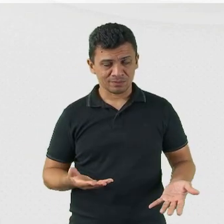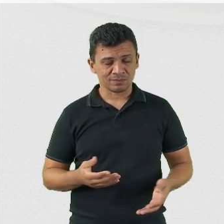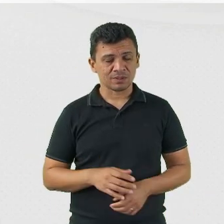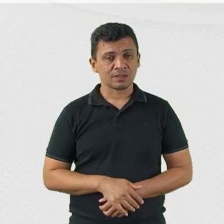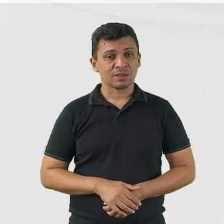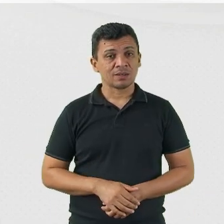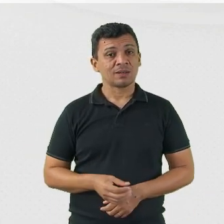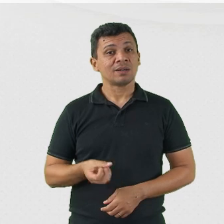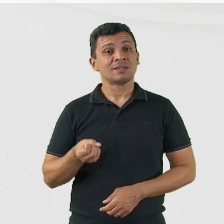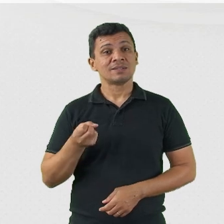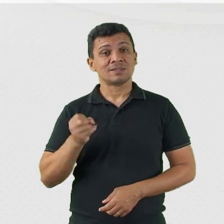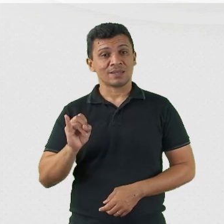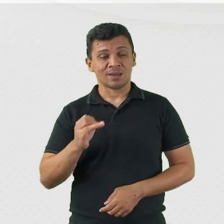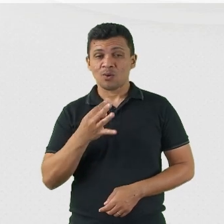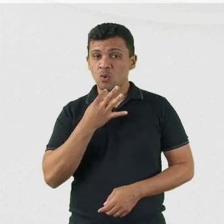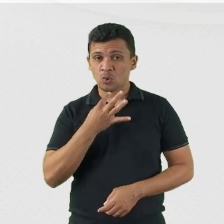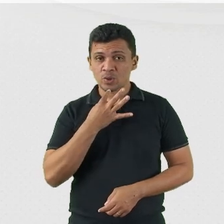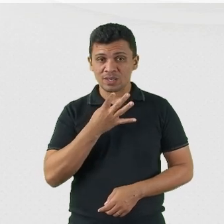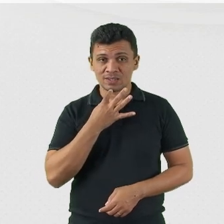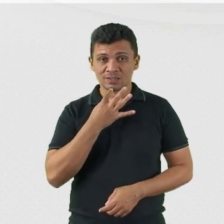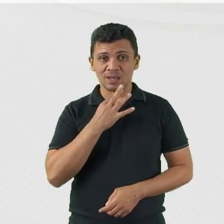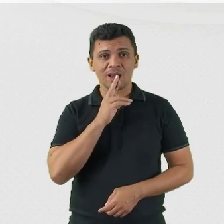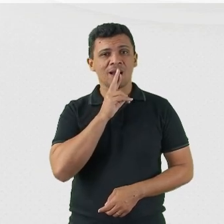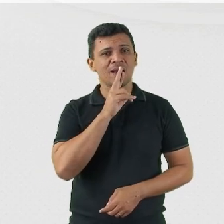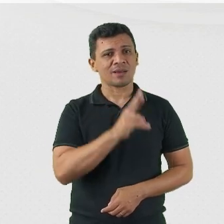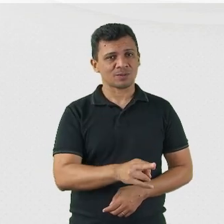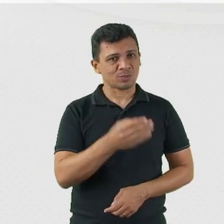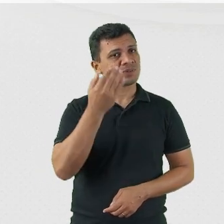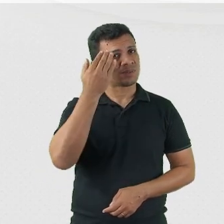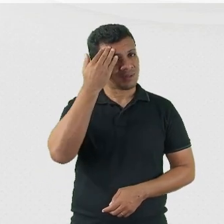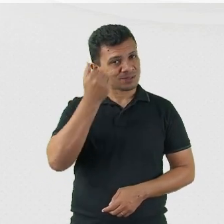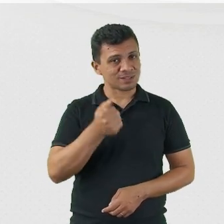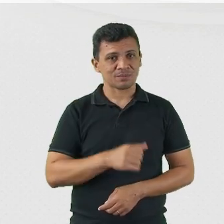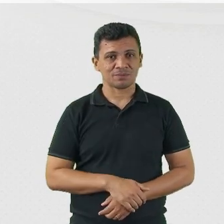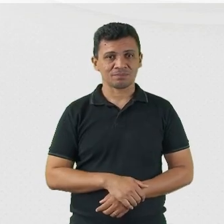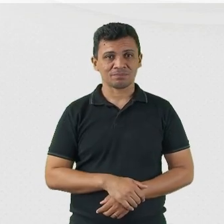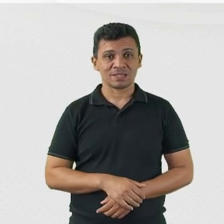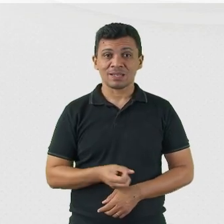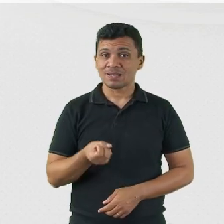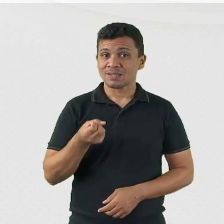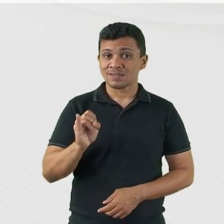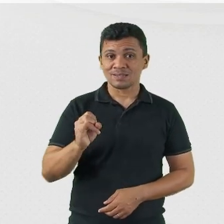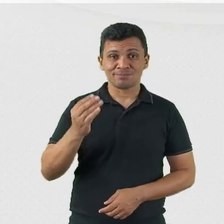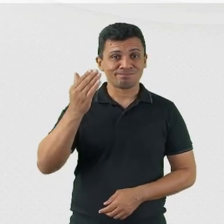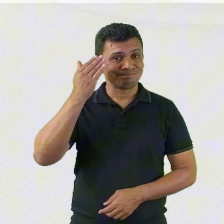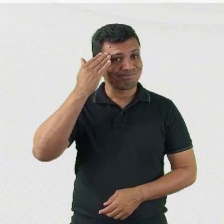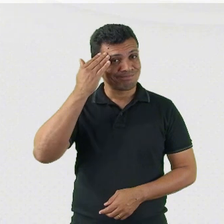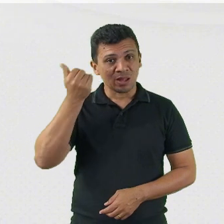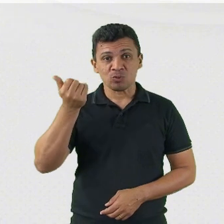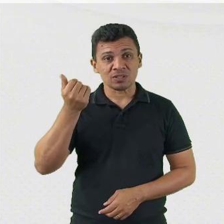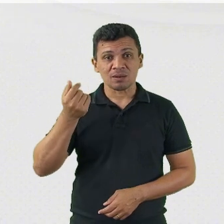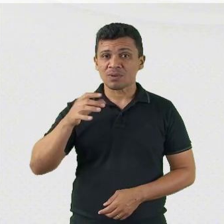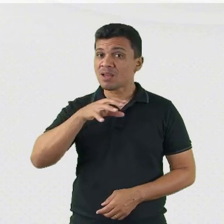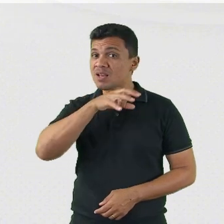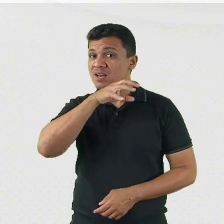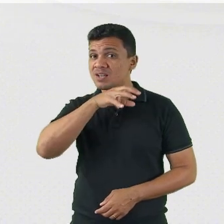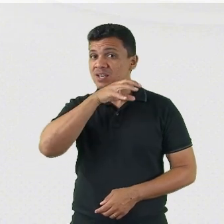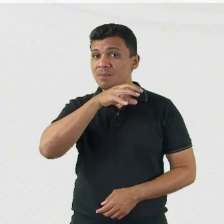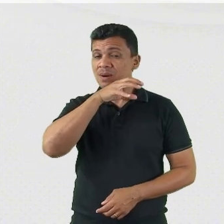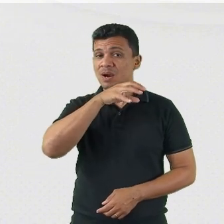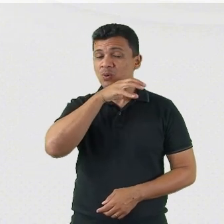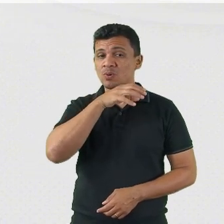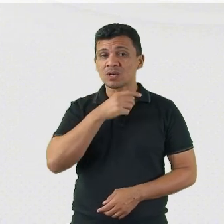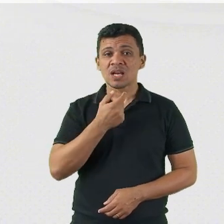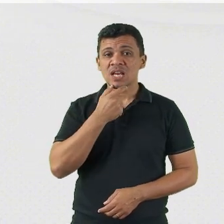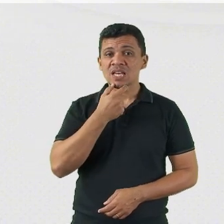Se você sabe, você já tem uma ideia da resposta. Se você não sabe que animal é esse, que em